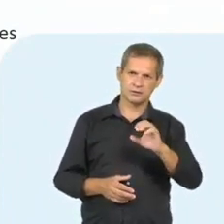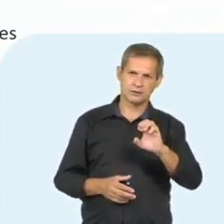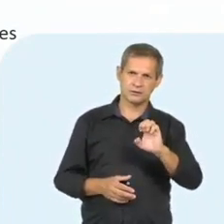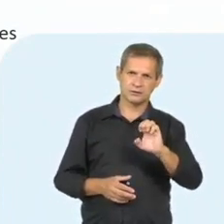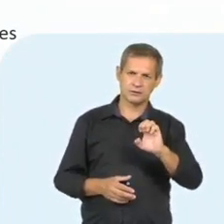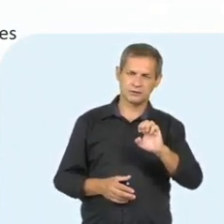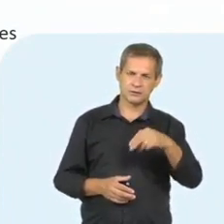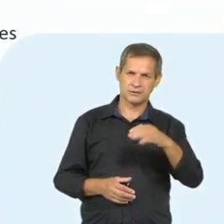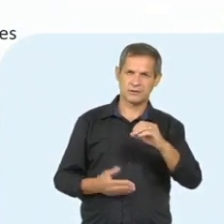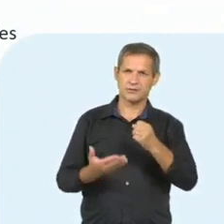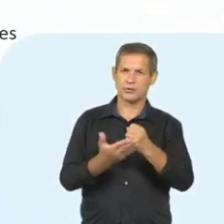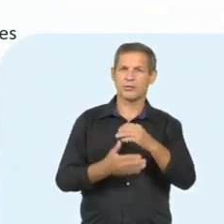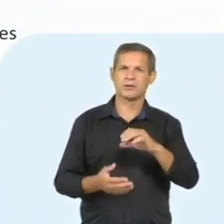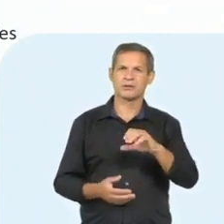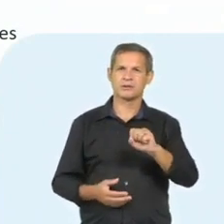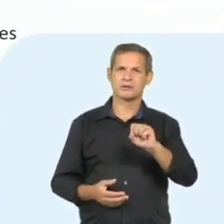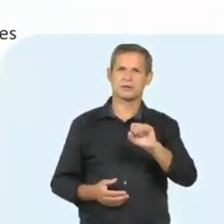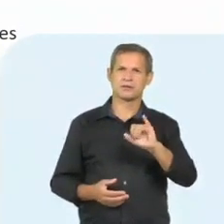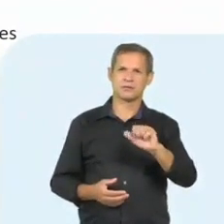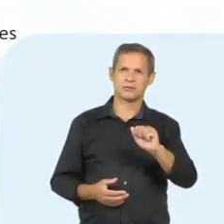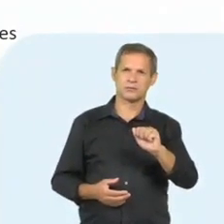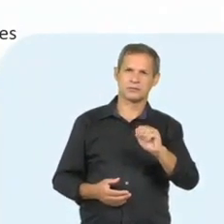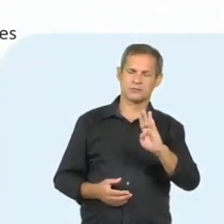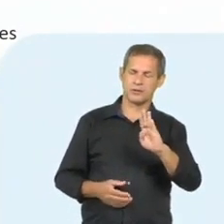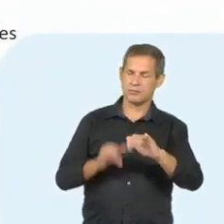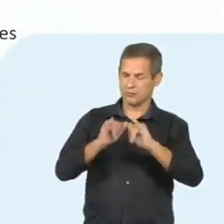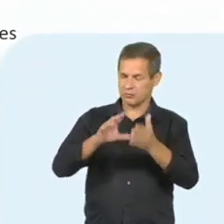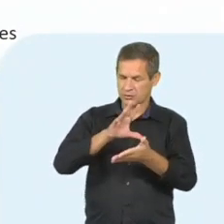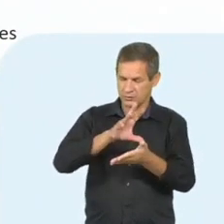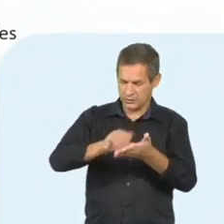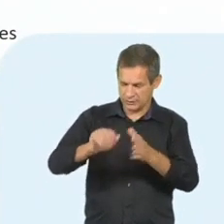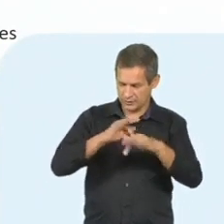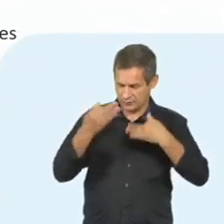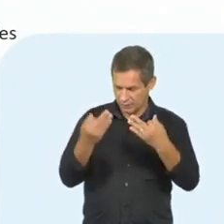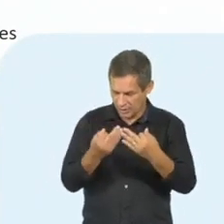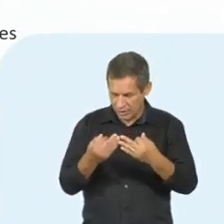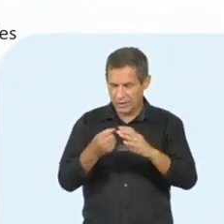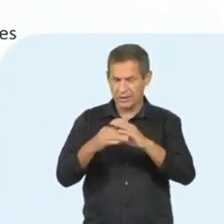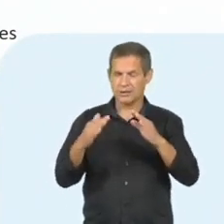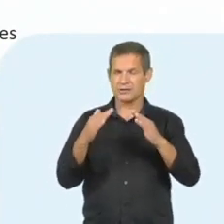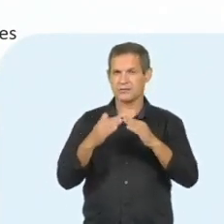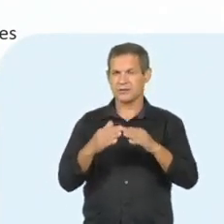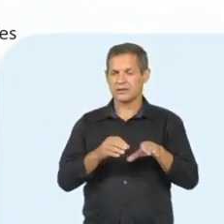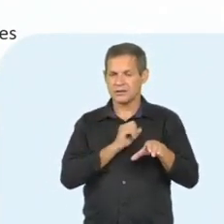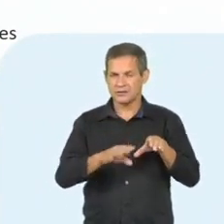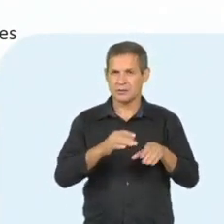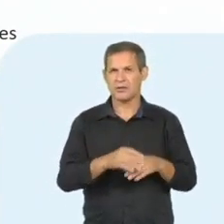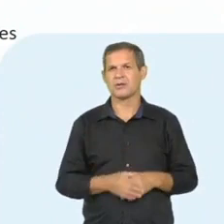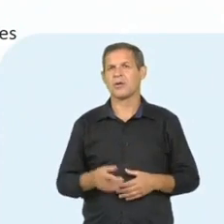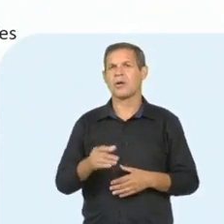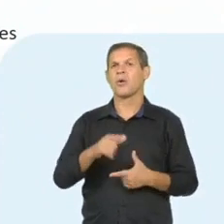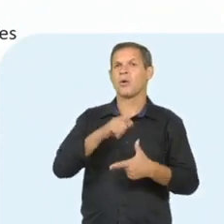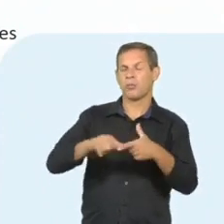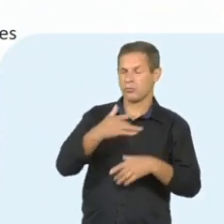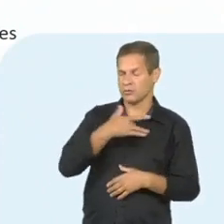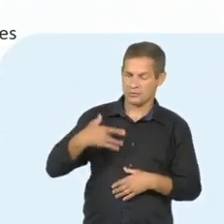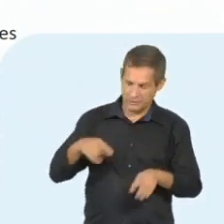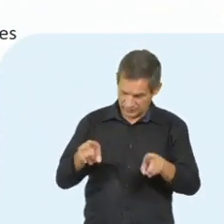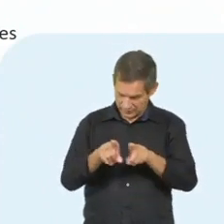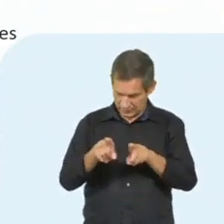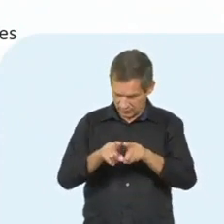Ele fornece informações sobre cadastro de famílias, condições de moradia, saneamento, situação de saúde, produção